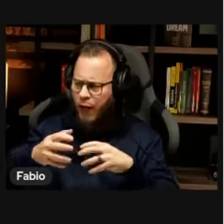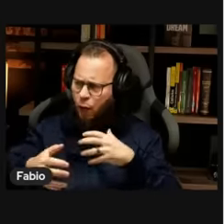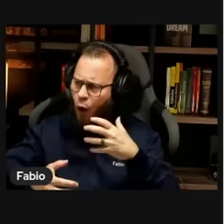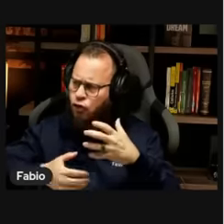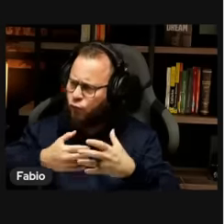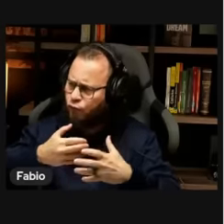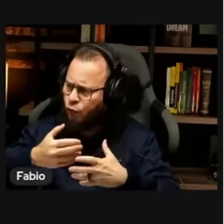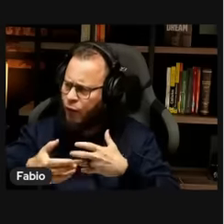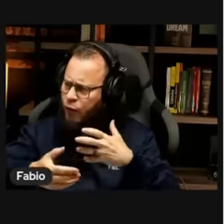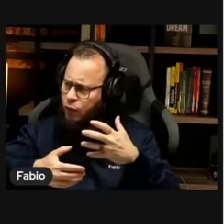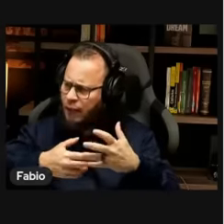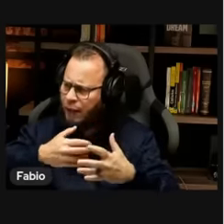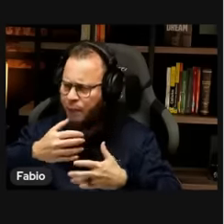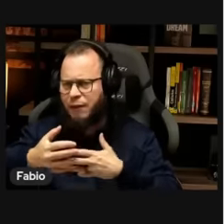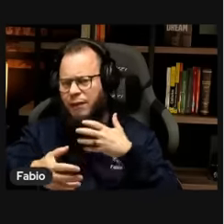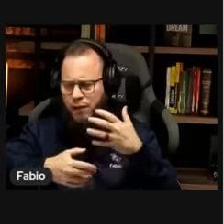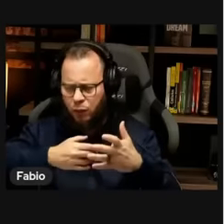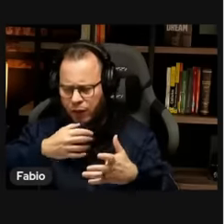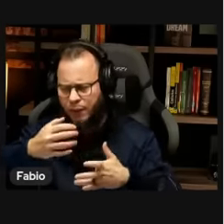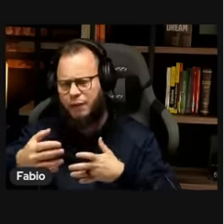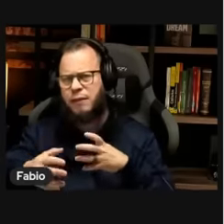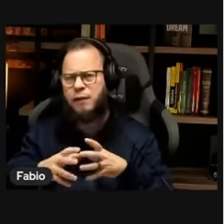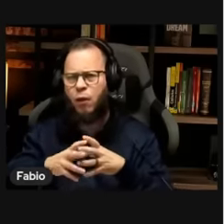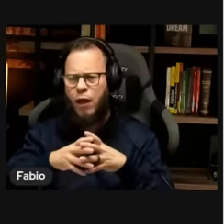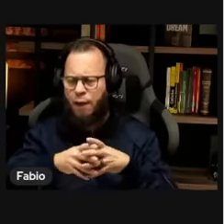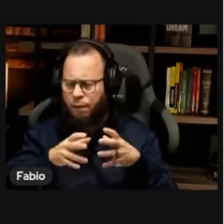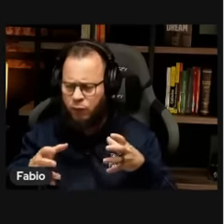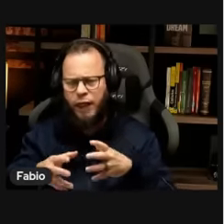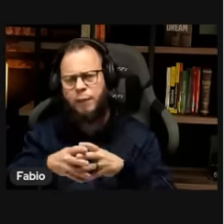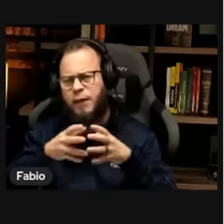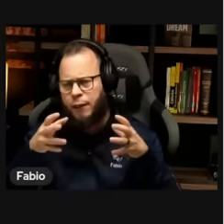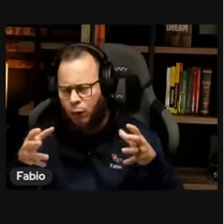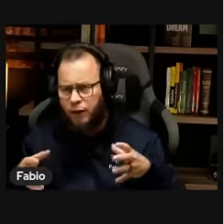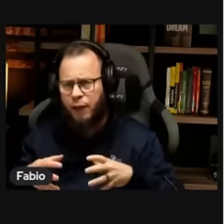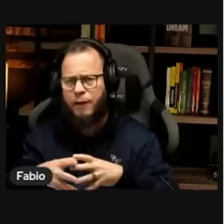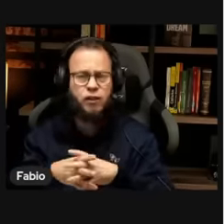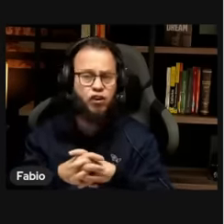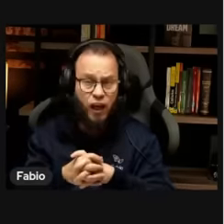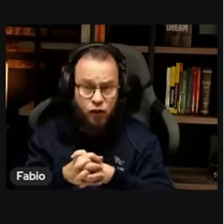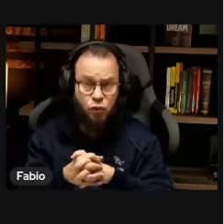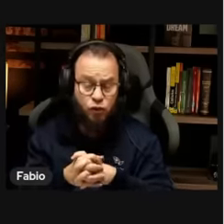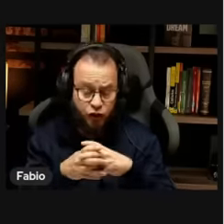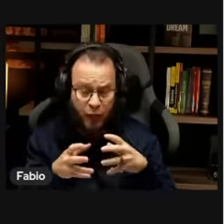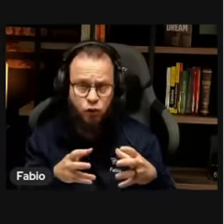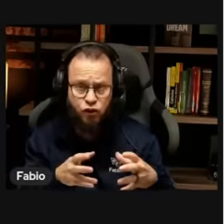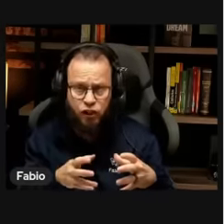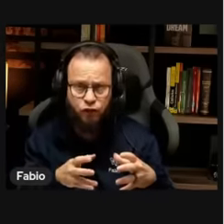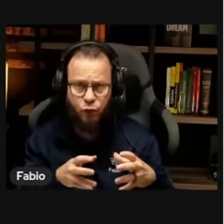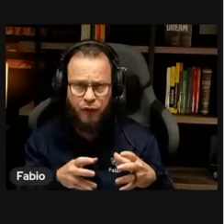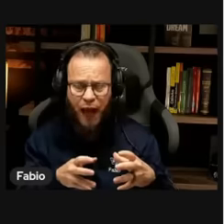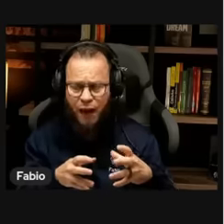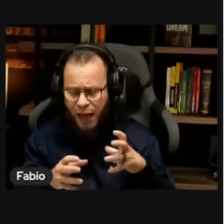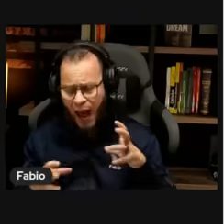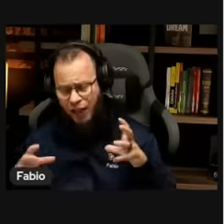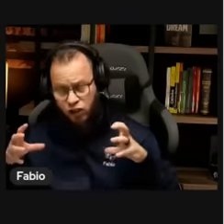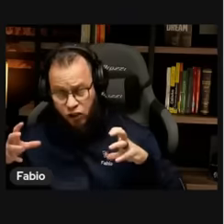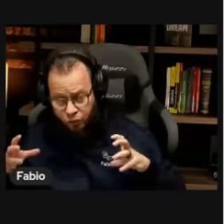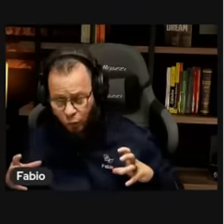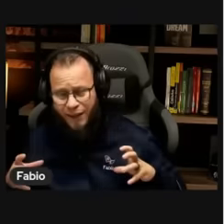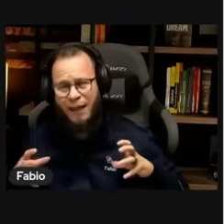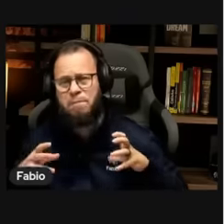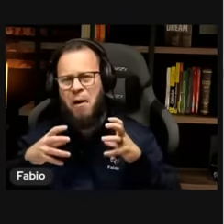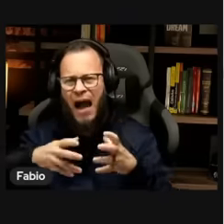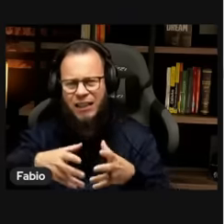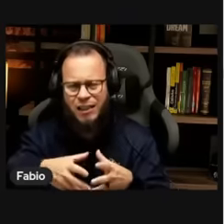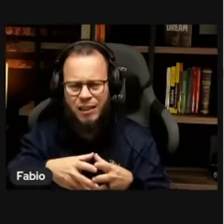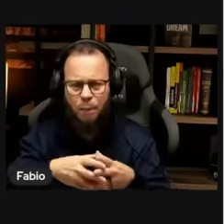e o negócio for indo na tramitação, não termina, chega o dia de votar, a gente